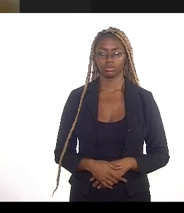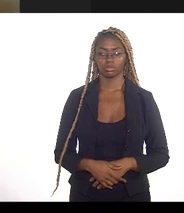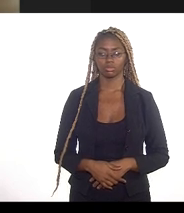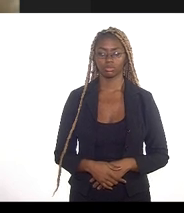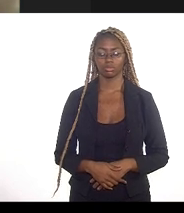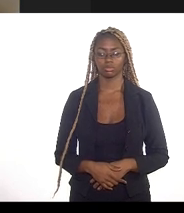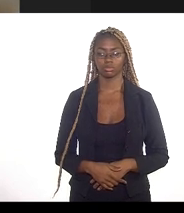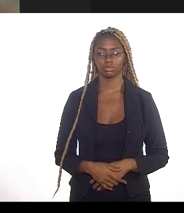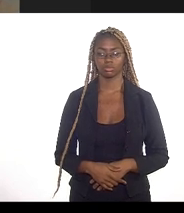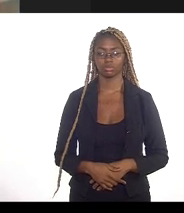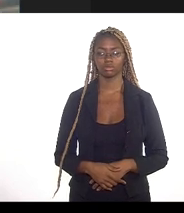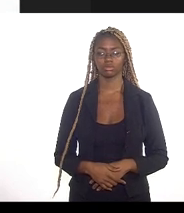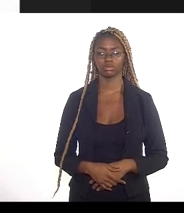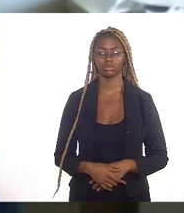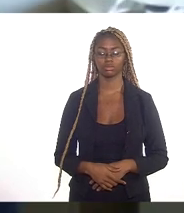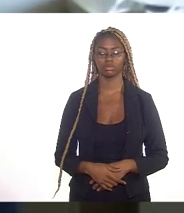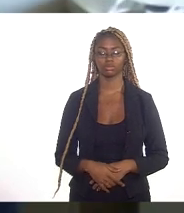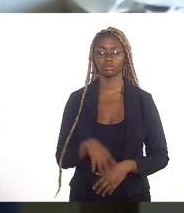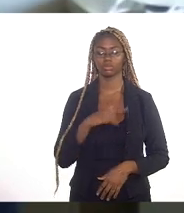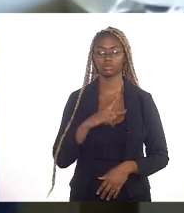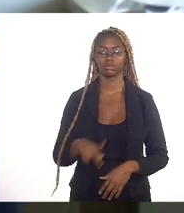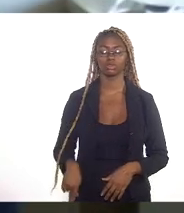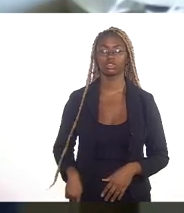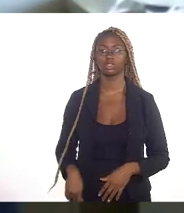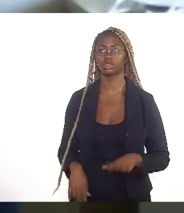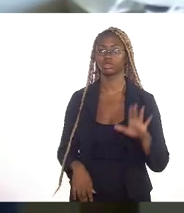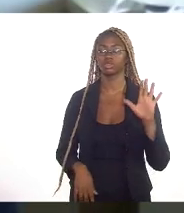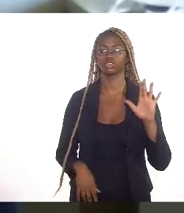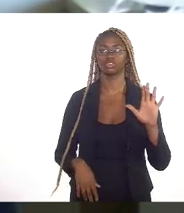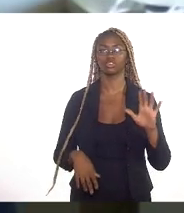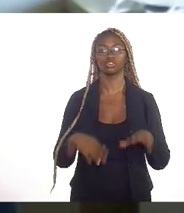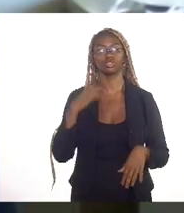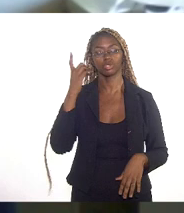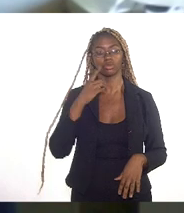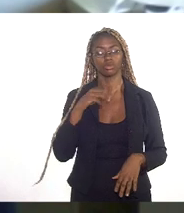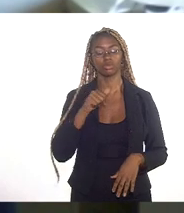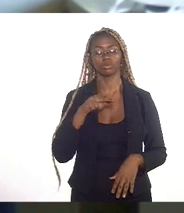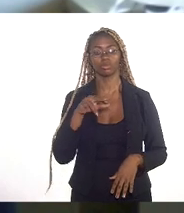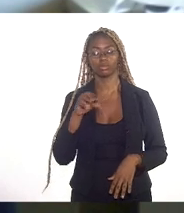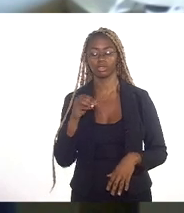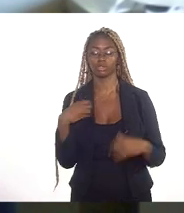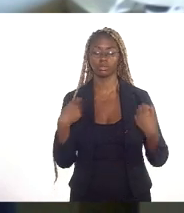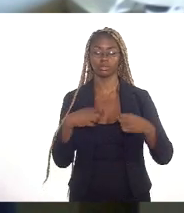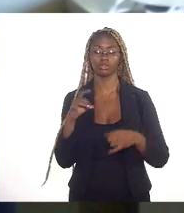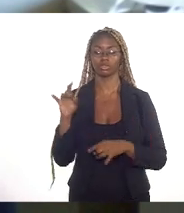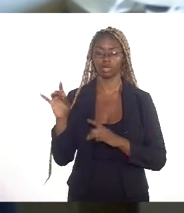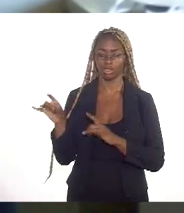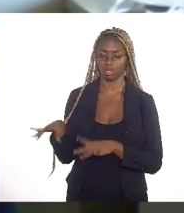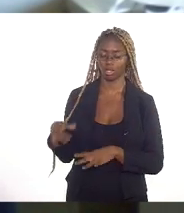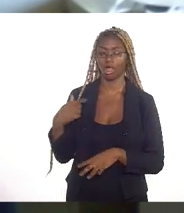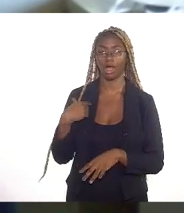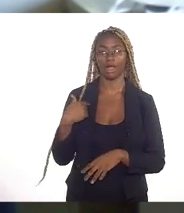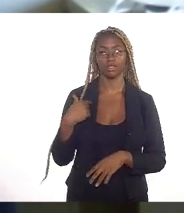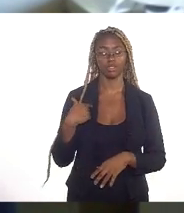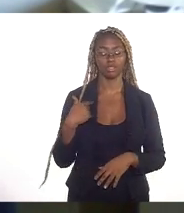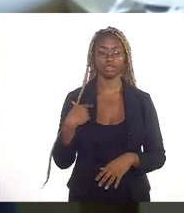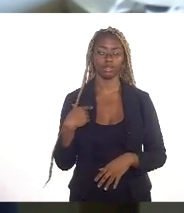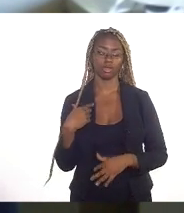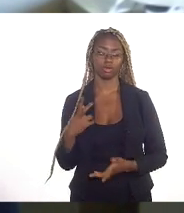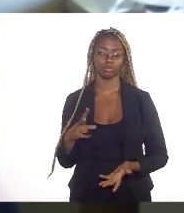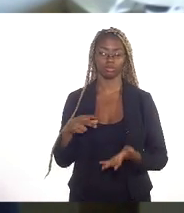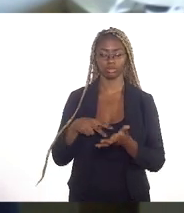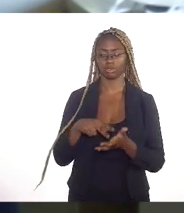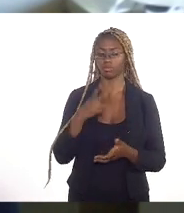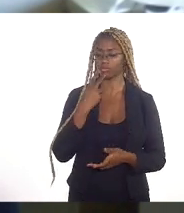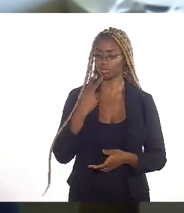Senhor presidente, o deputado Márcio Pacheco teve que se retirar e me delegou o